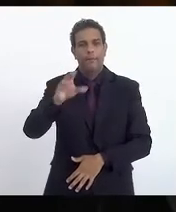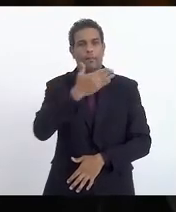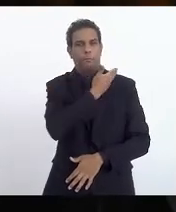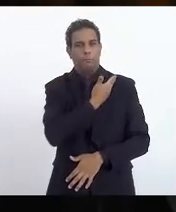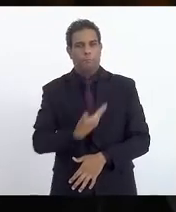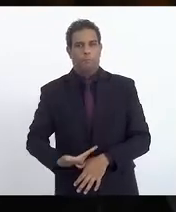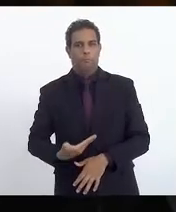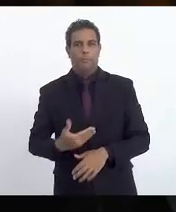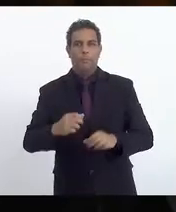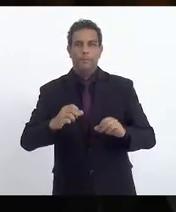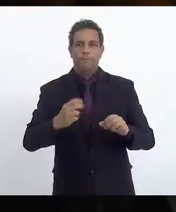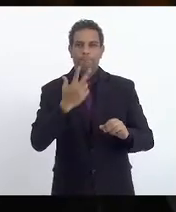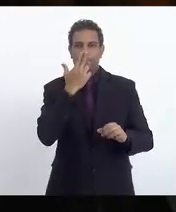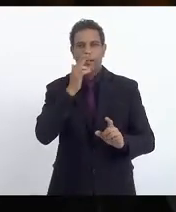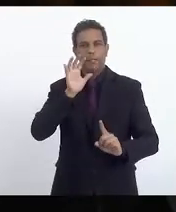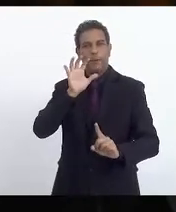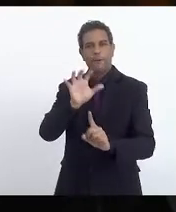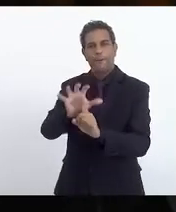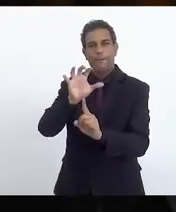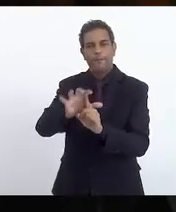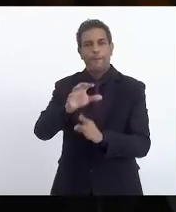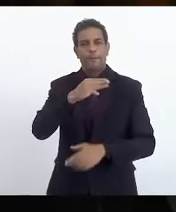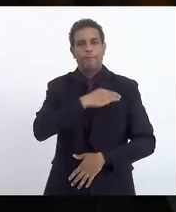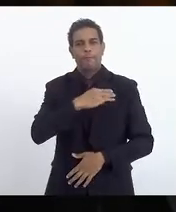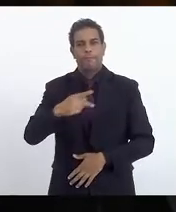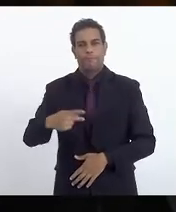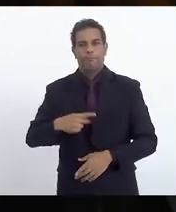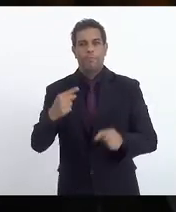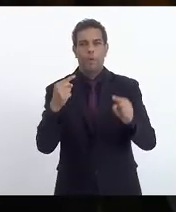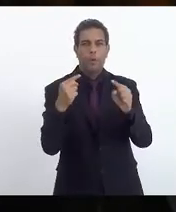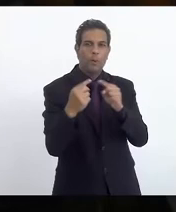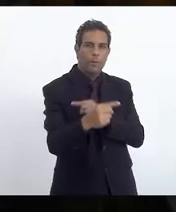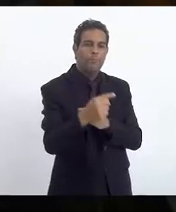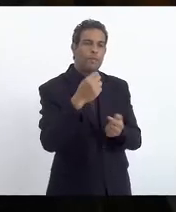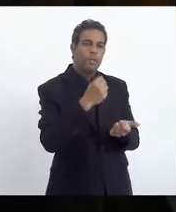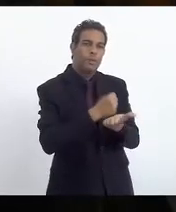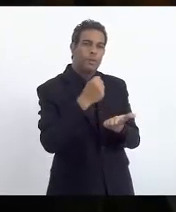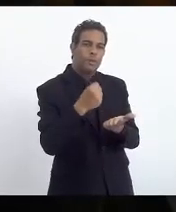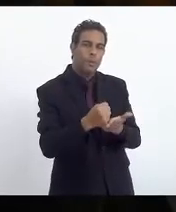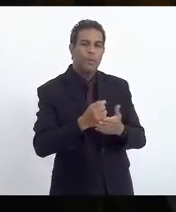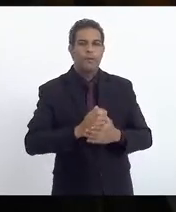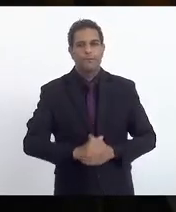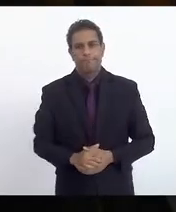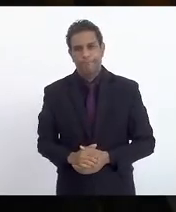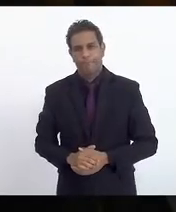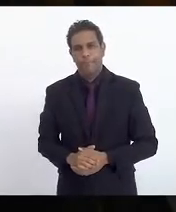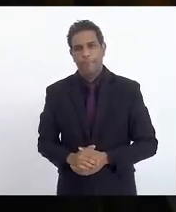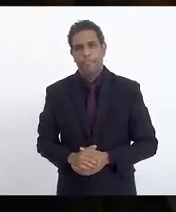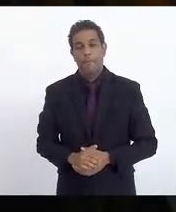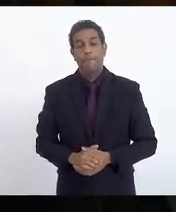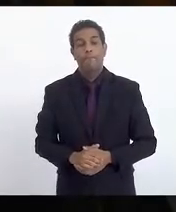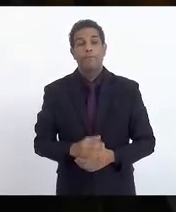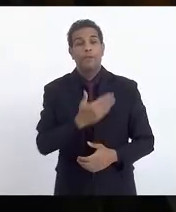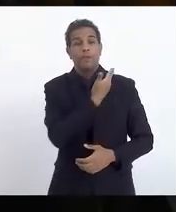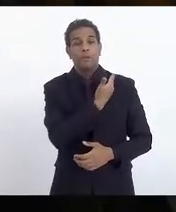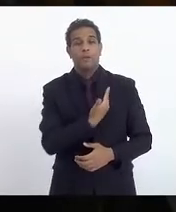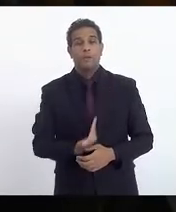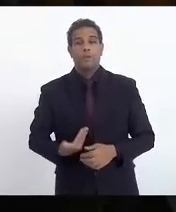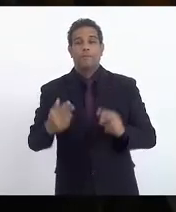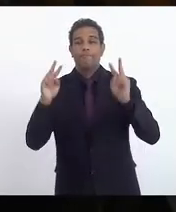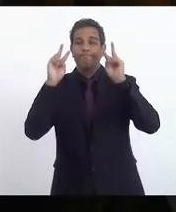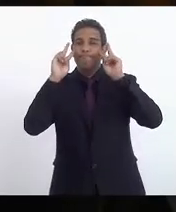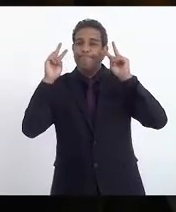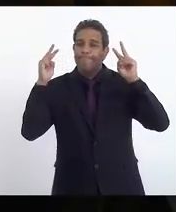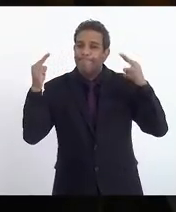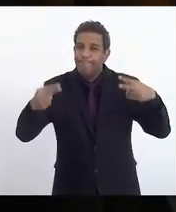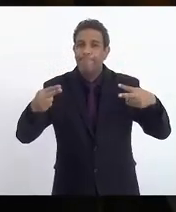o induziu ministério público é não aceitar esse acordo pelos Paulo porque ela é verdade que ela quer é que o estado reconheça que é